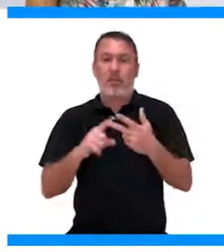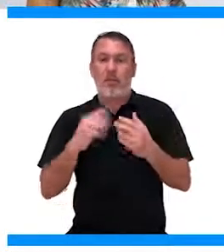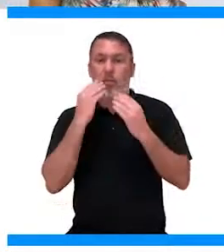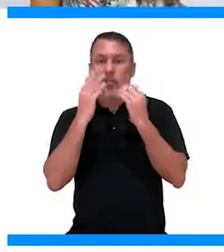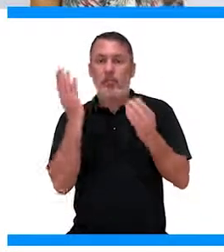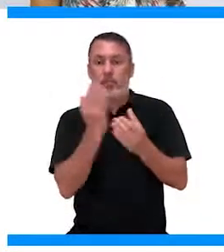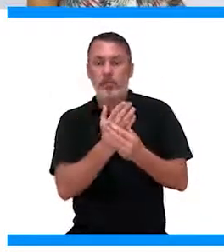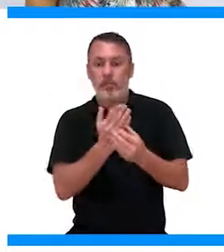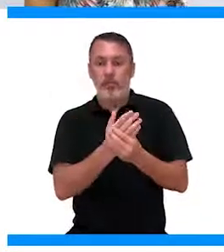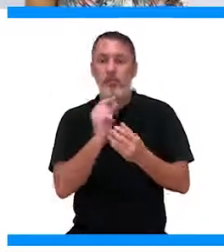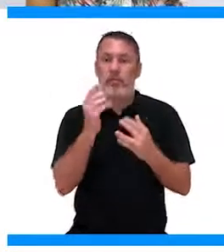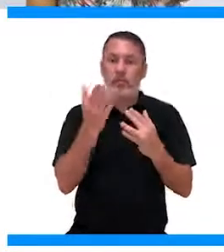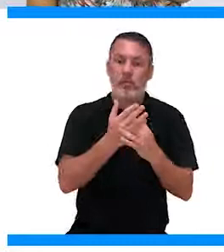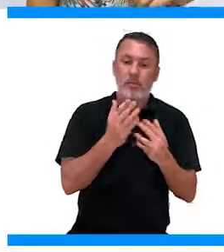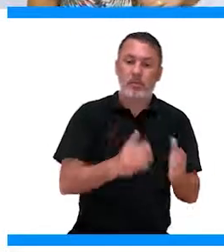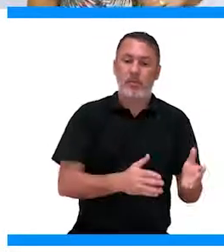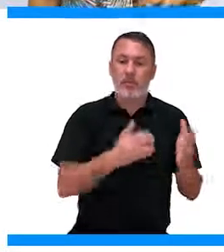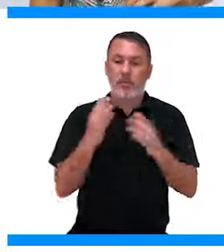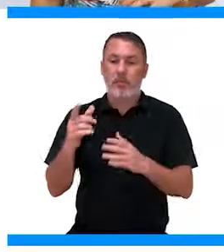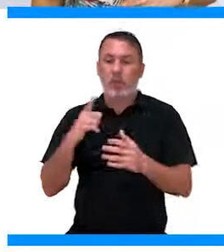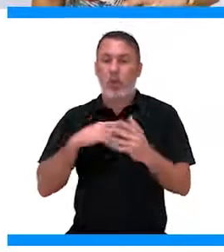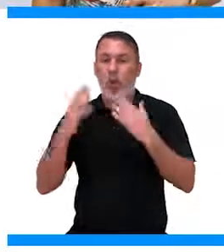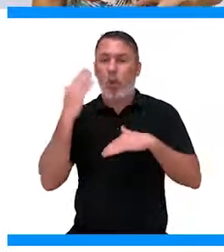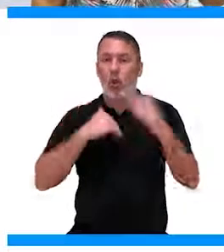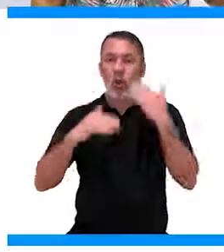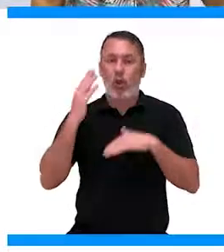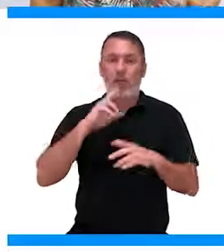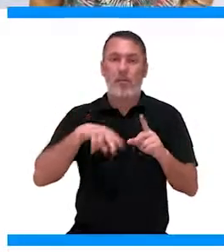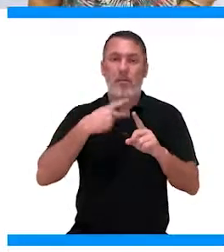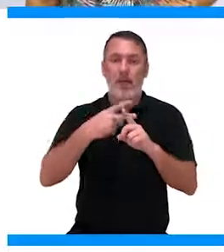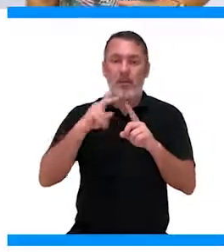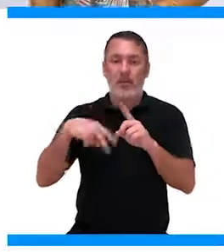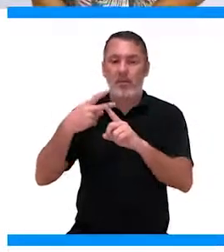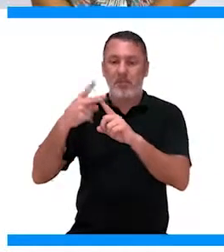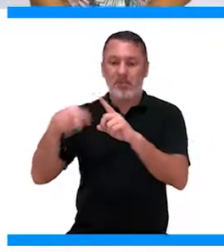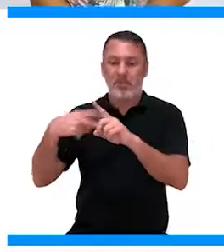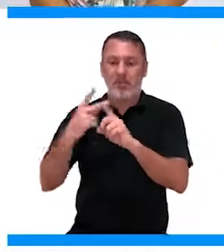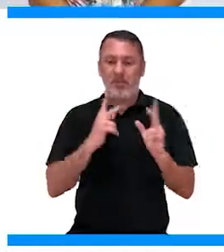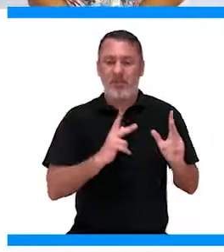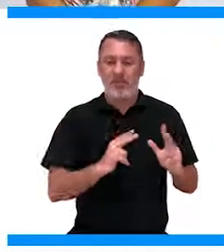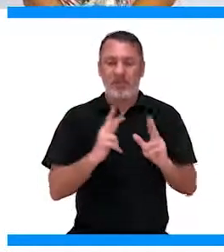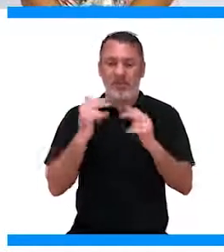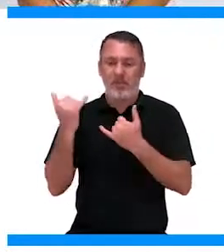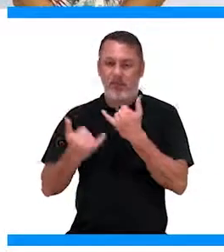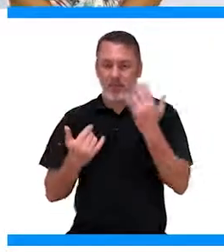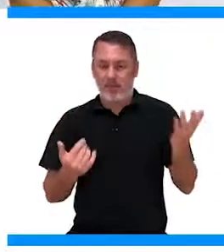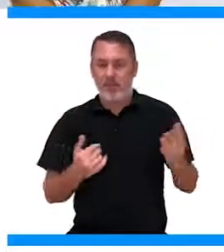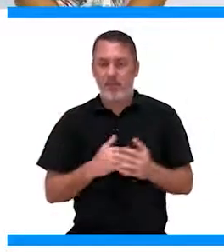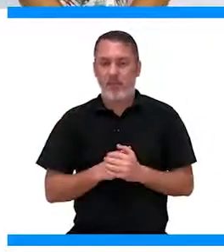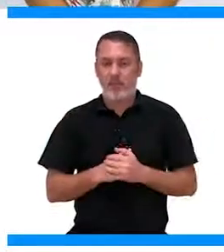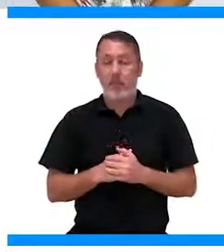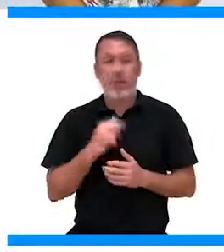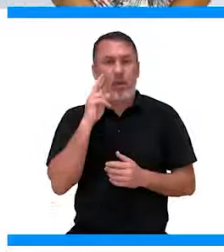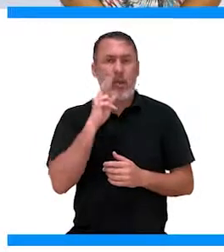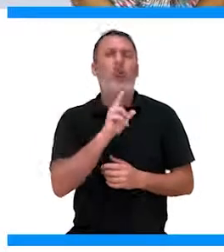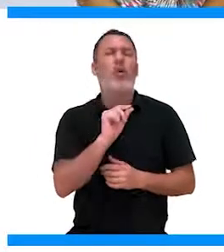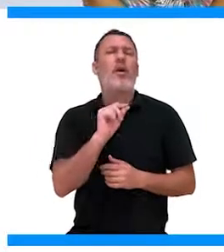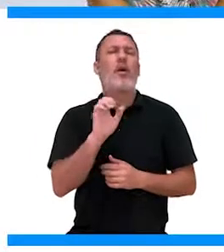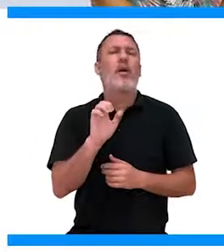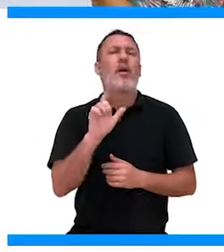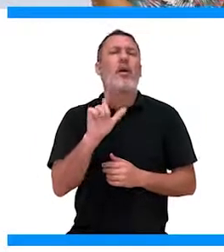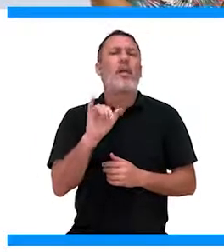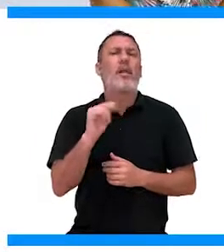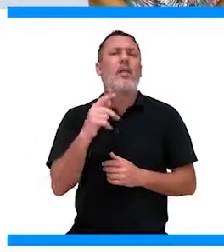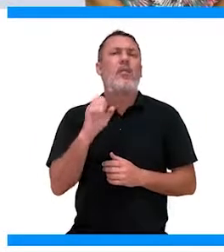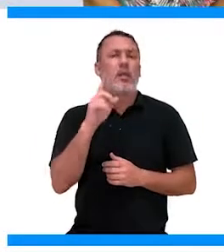sanduíches entre as refeições. Agora ele come refeições entre as refeições. Temos aí uma tirinha, né? Quando a gente tem